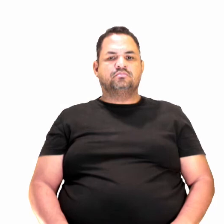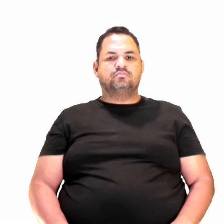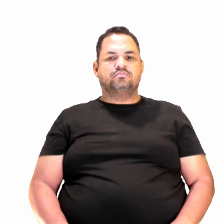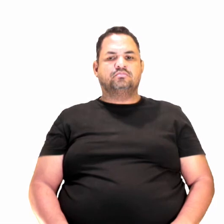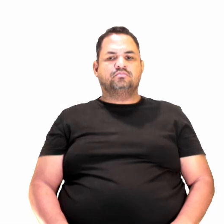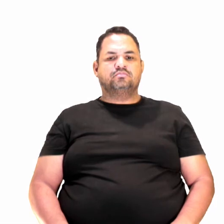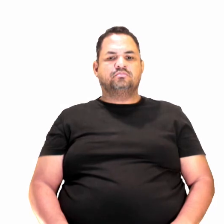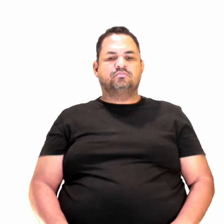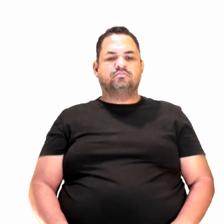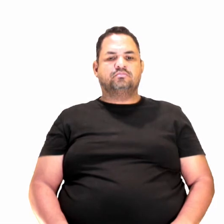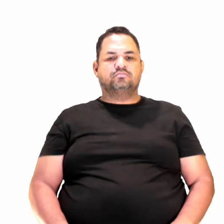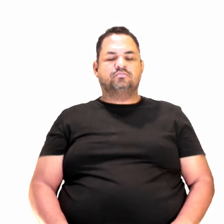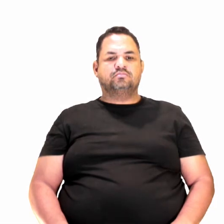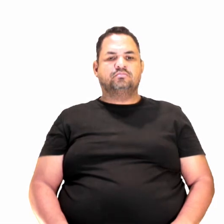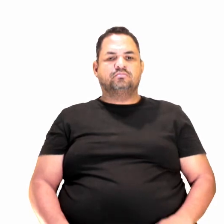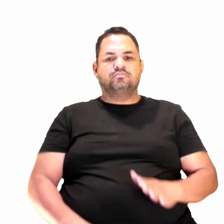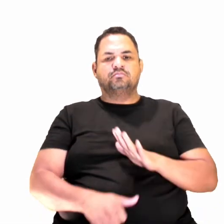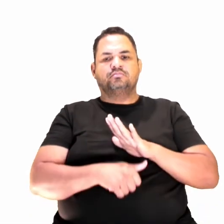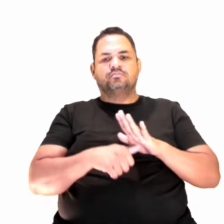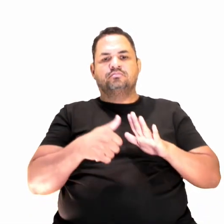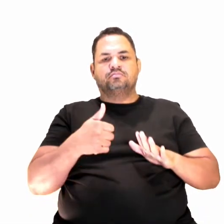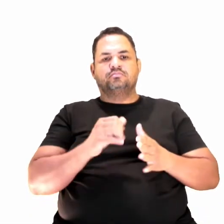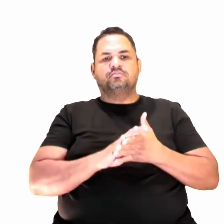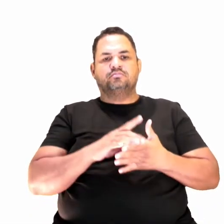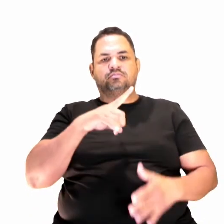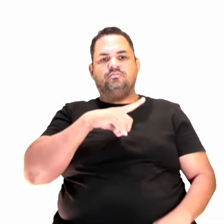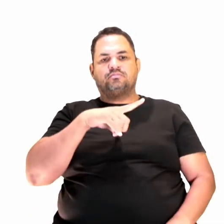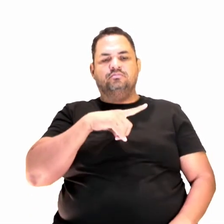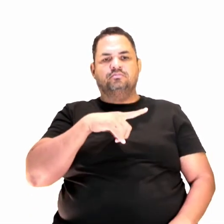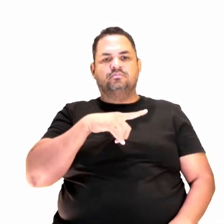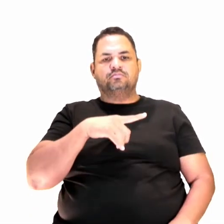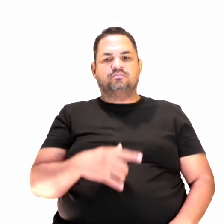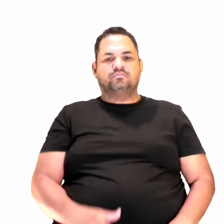gorgeous. É uma palavra até bonita de se falar, gorgeous.